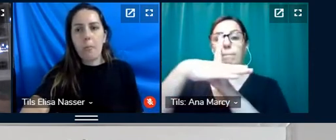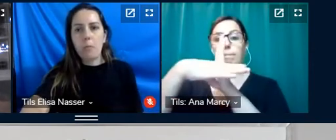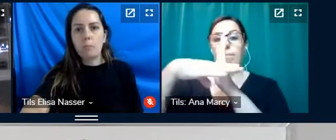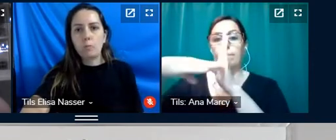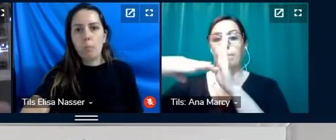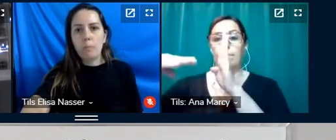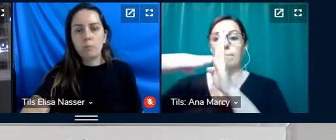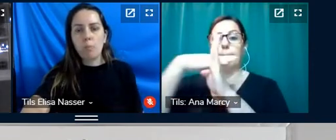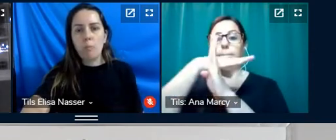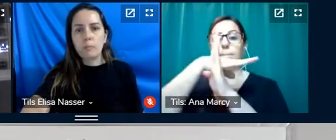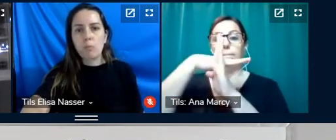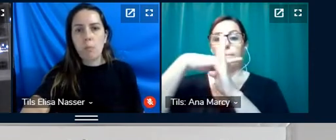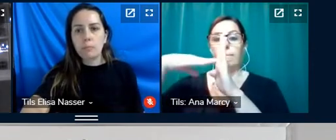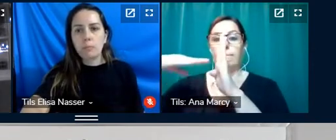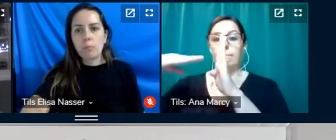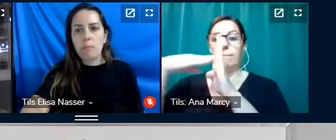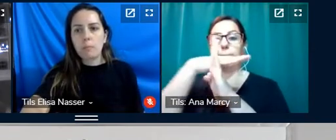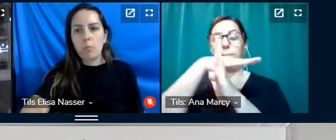para vocês fazerem.